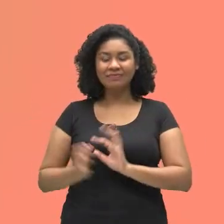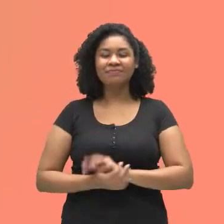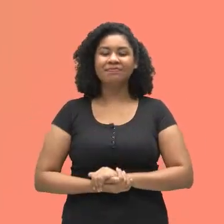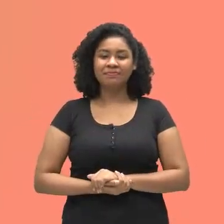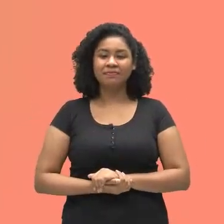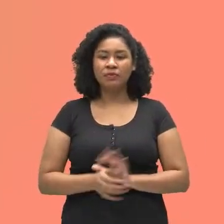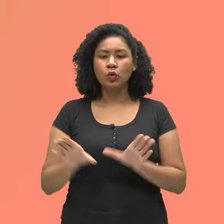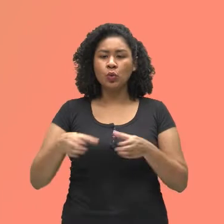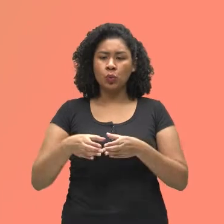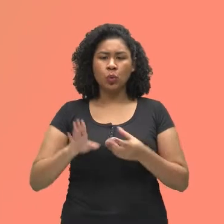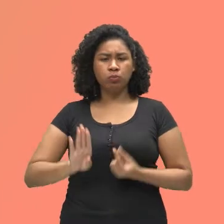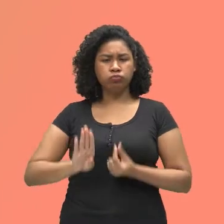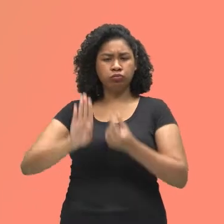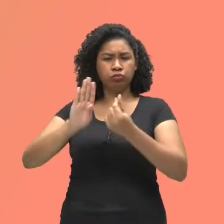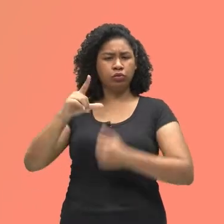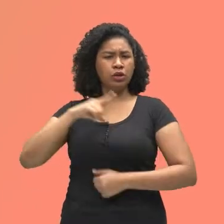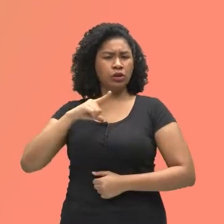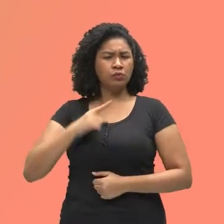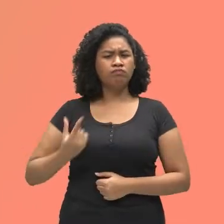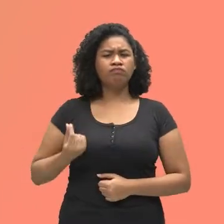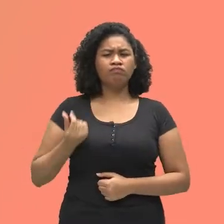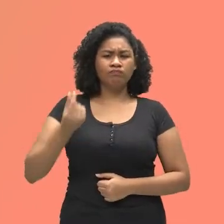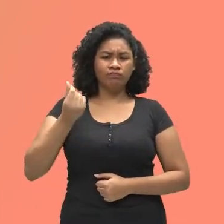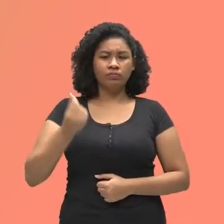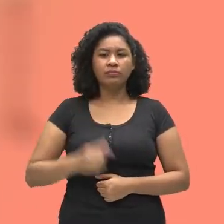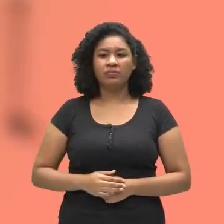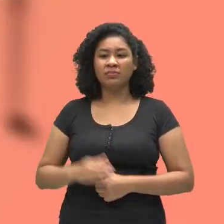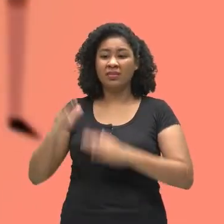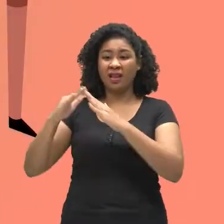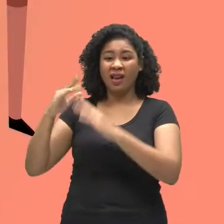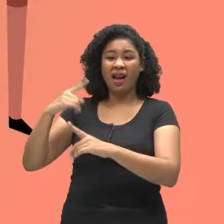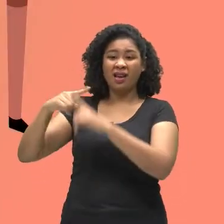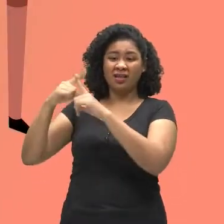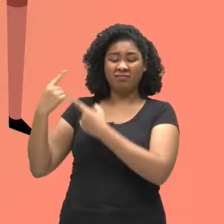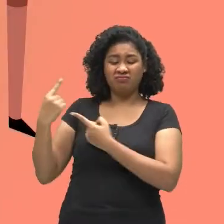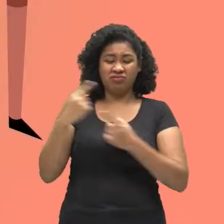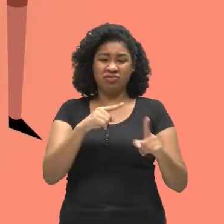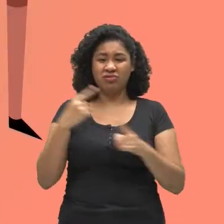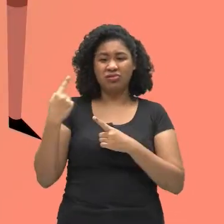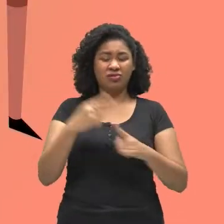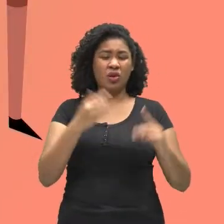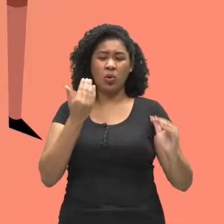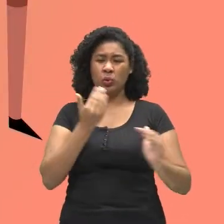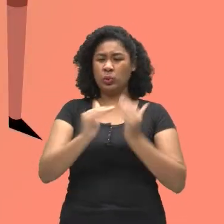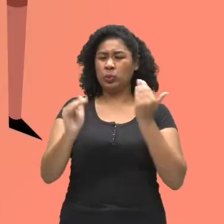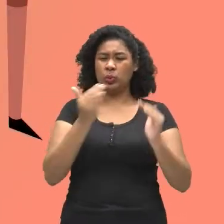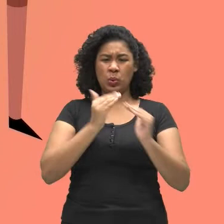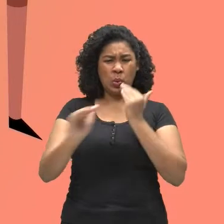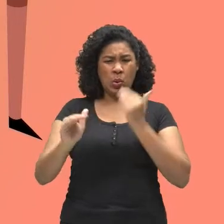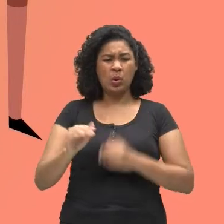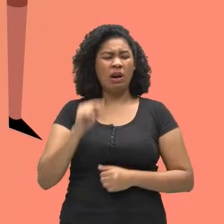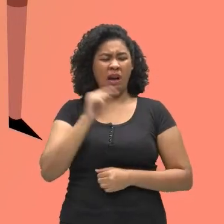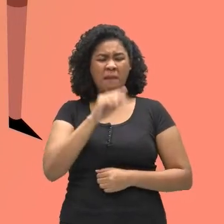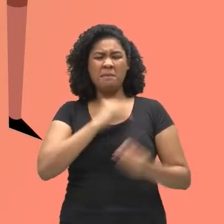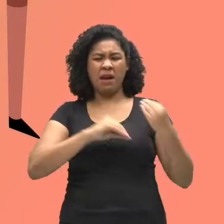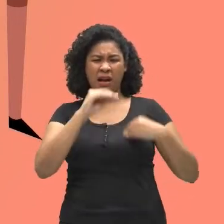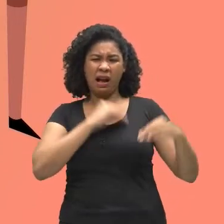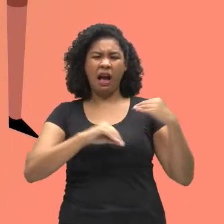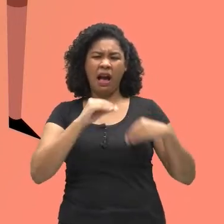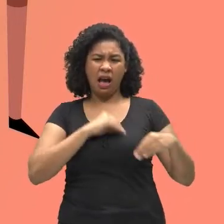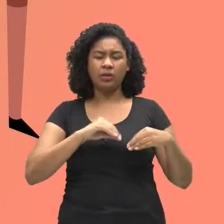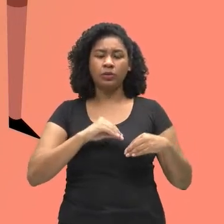burguesia possuía muitas riquezas. A igreja condenava e desaprovava as posses da burguesia, dizendo ser um pecado, o que